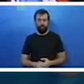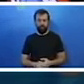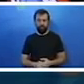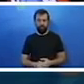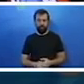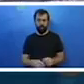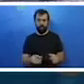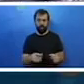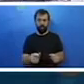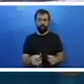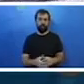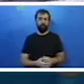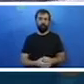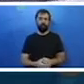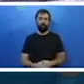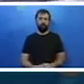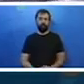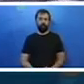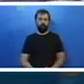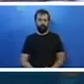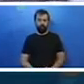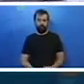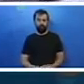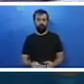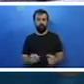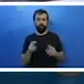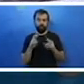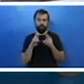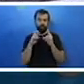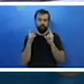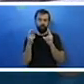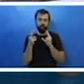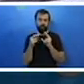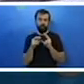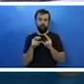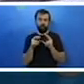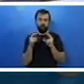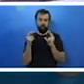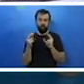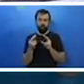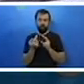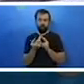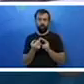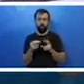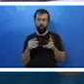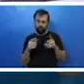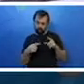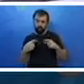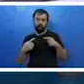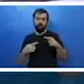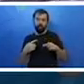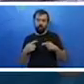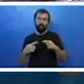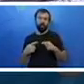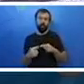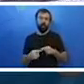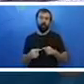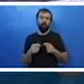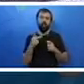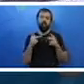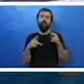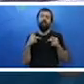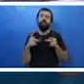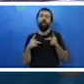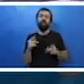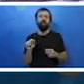Chamava lingote. E as reuniões continuavam na vila. O que será que eles